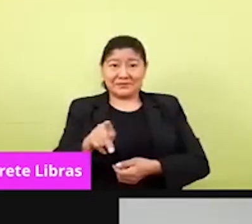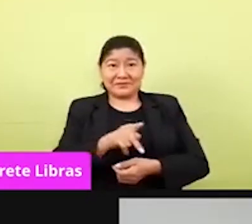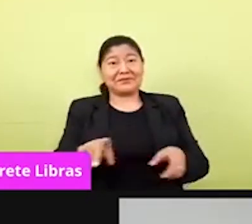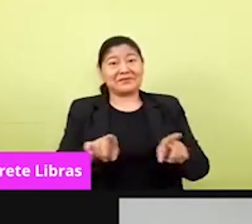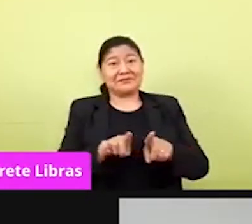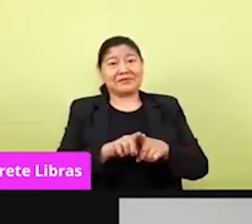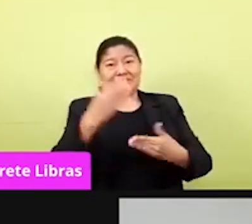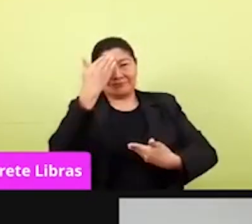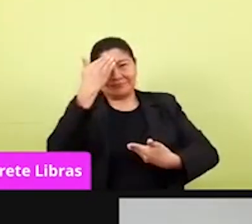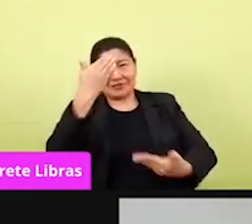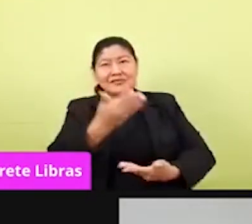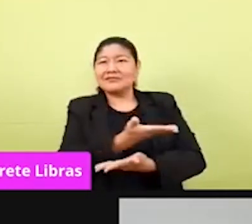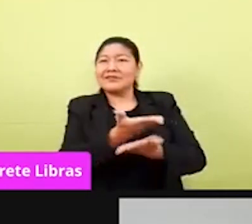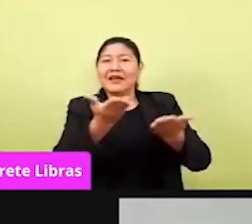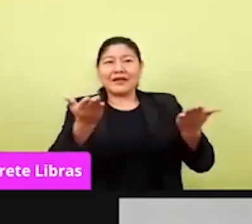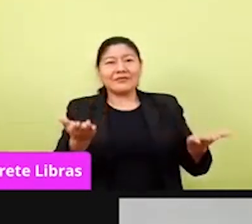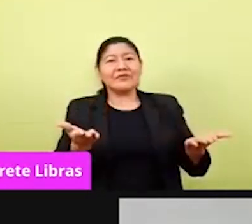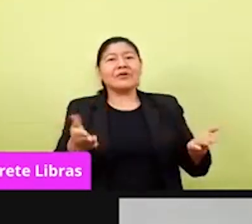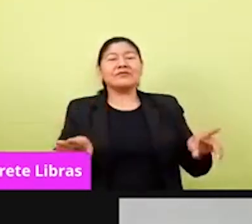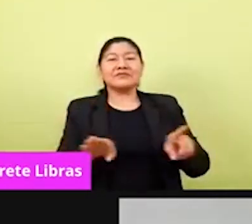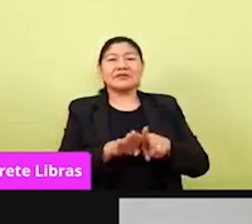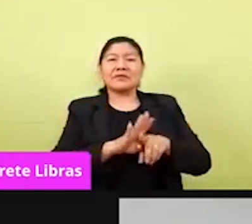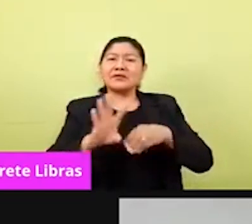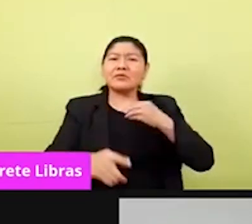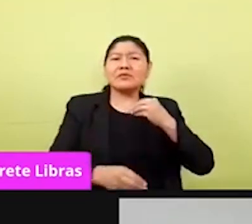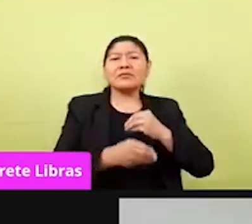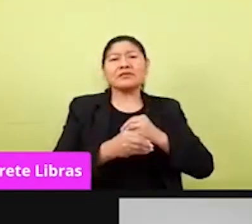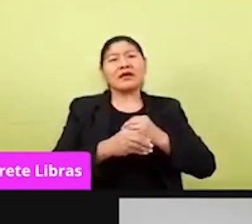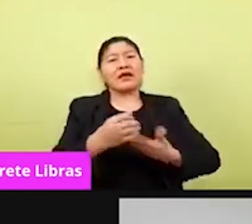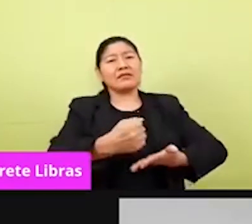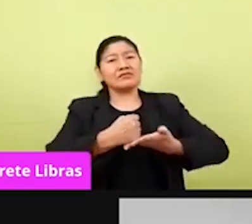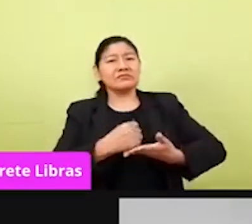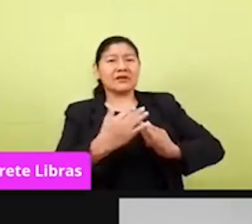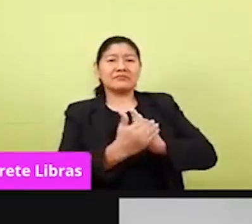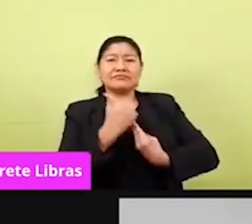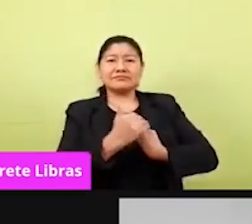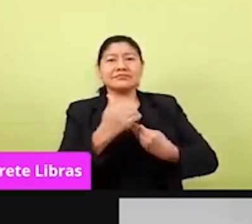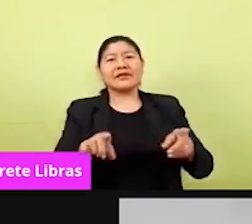aí toda a contribuição, né, das professoras aí, dos participantes, né, da live,